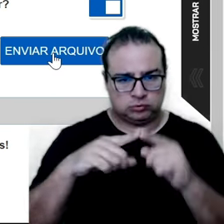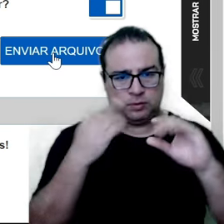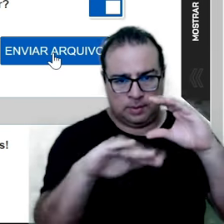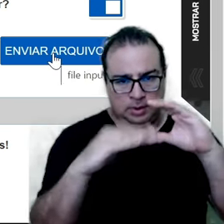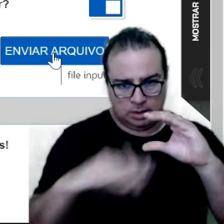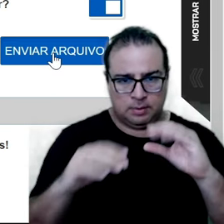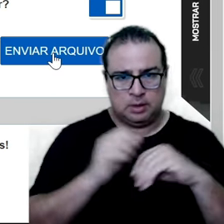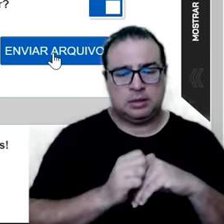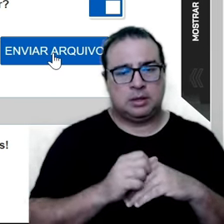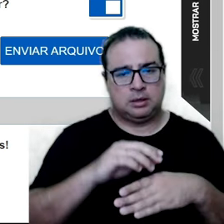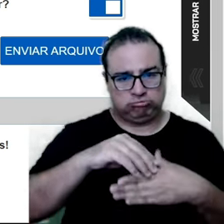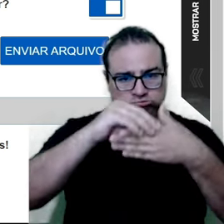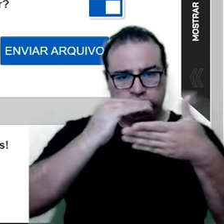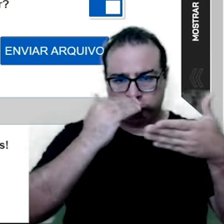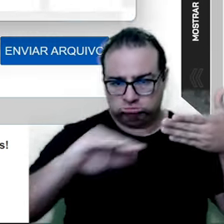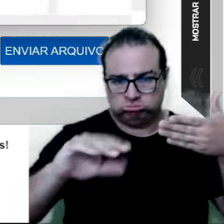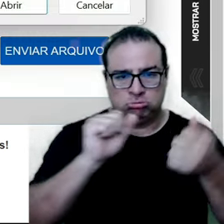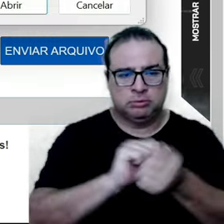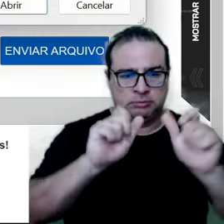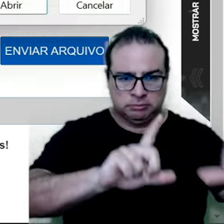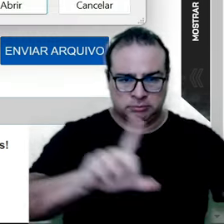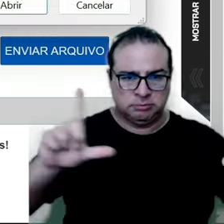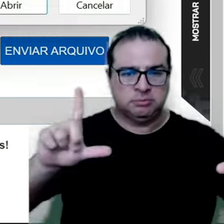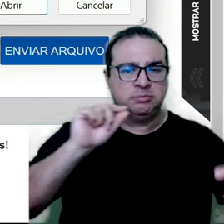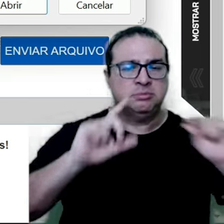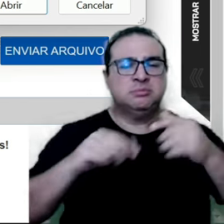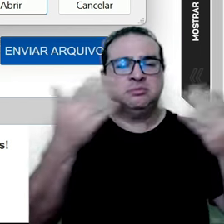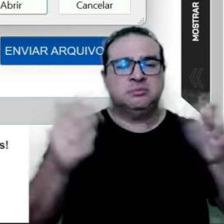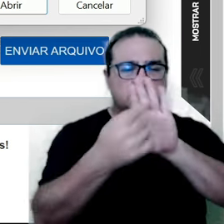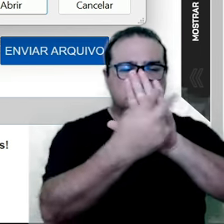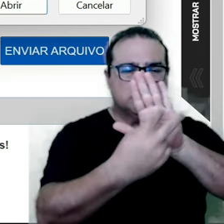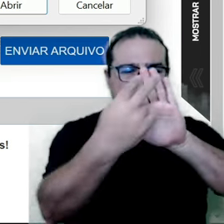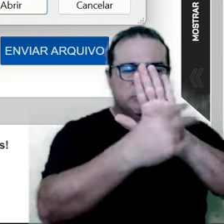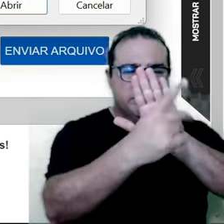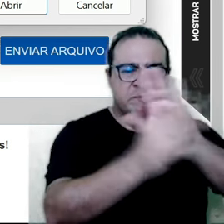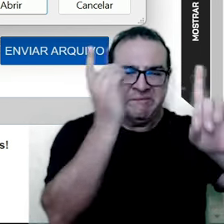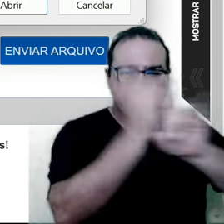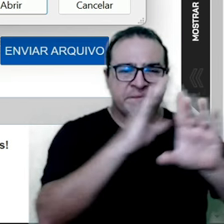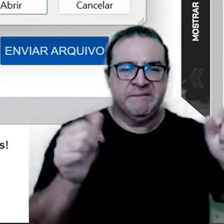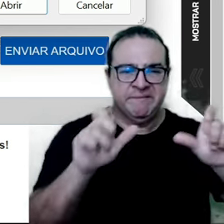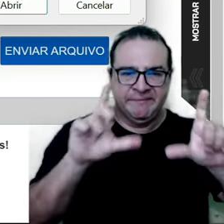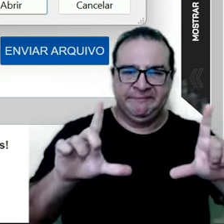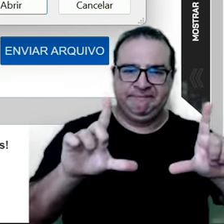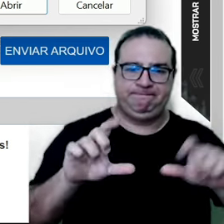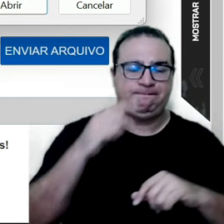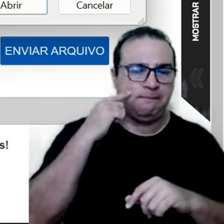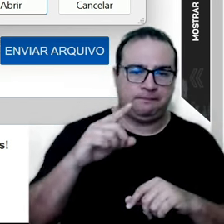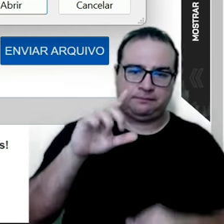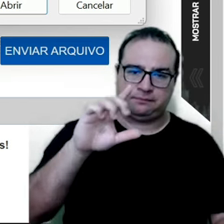enviar arquivo o sistema vai e abrir uma janela pra gente e a gente tem que encontrar o nosso certificado